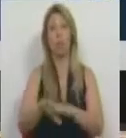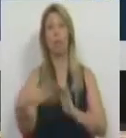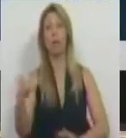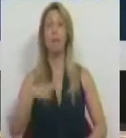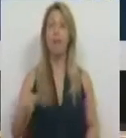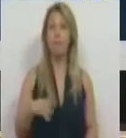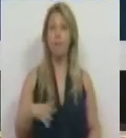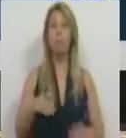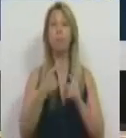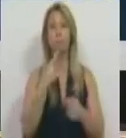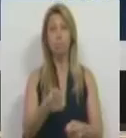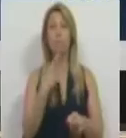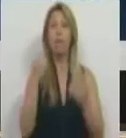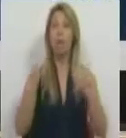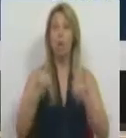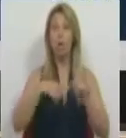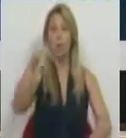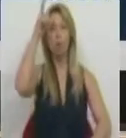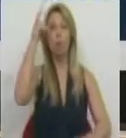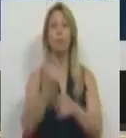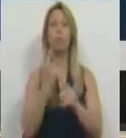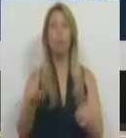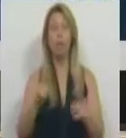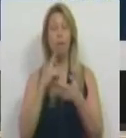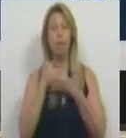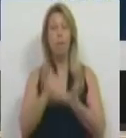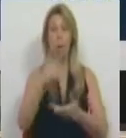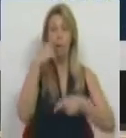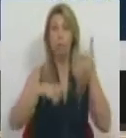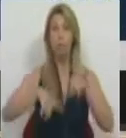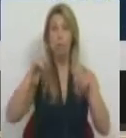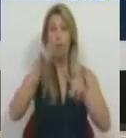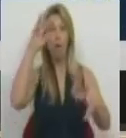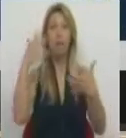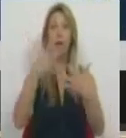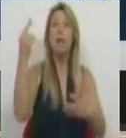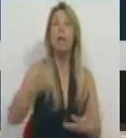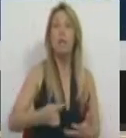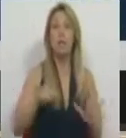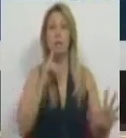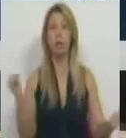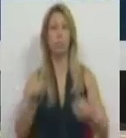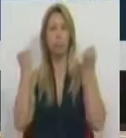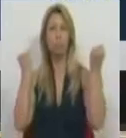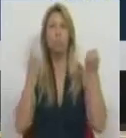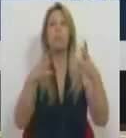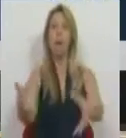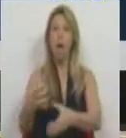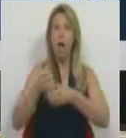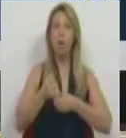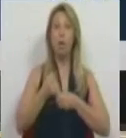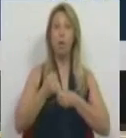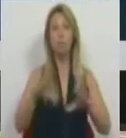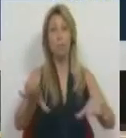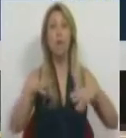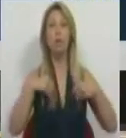Turquia porque o apoio aos refugiados exige essa recusa. Acolhê-los. Assumir as responsabilidades